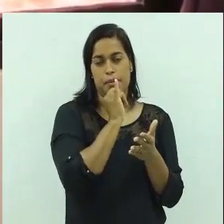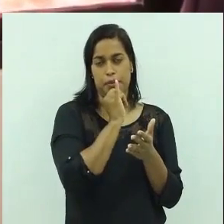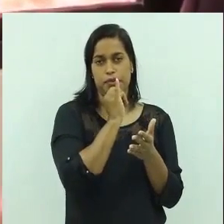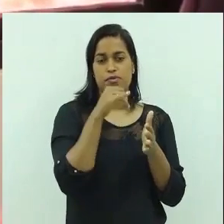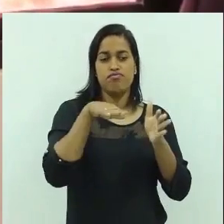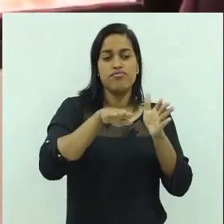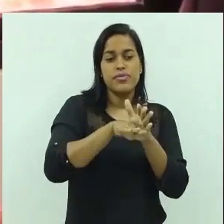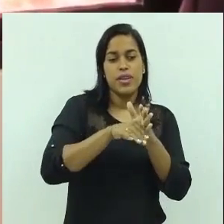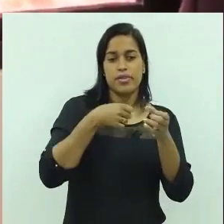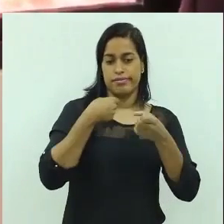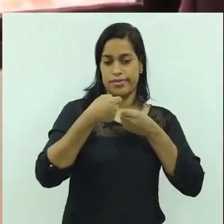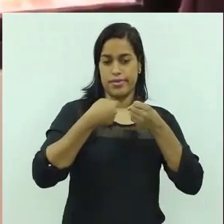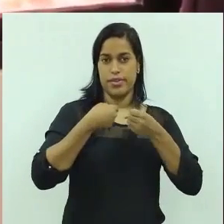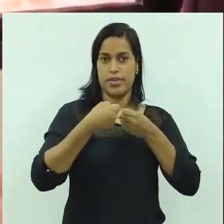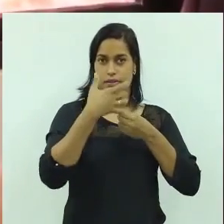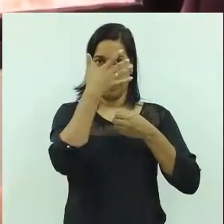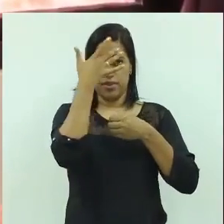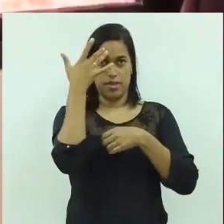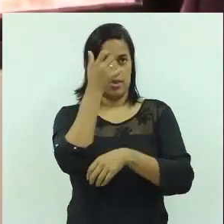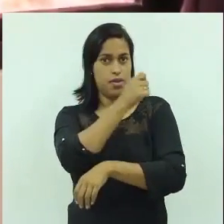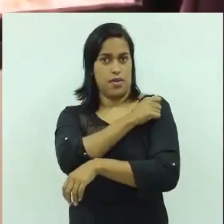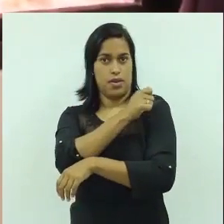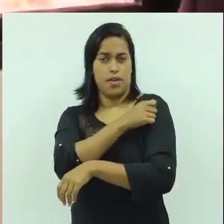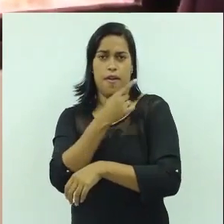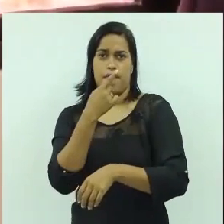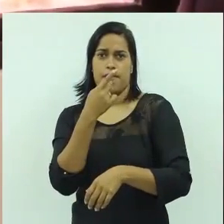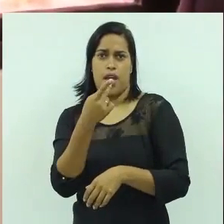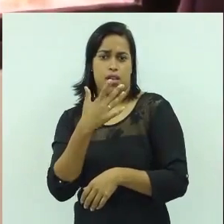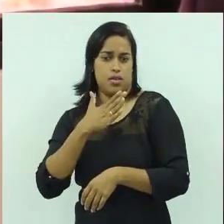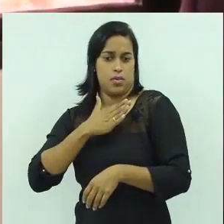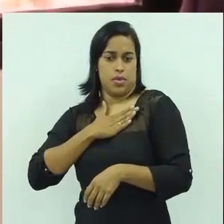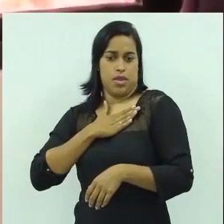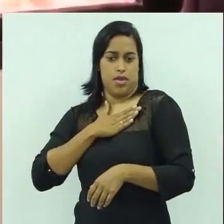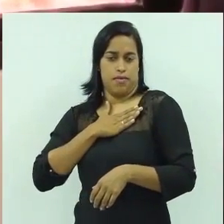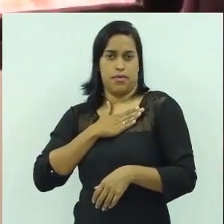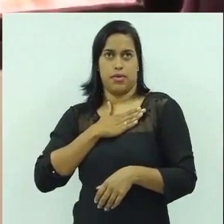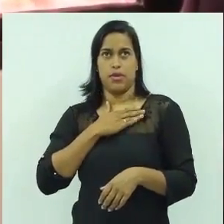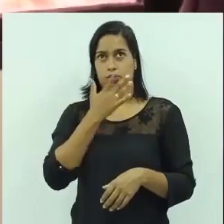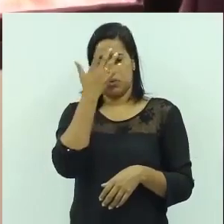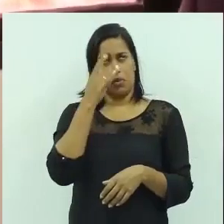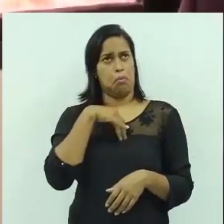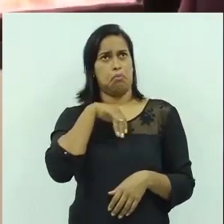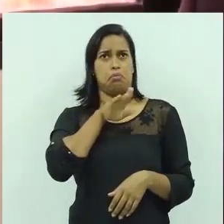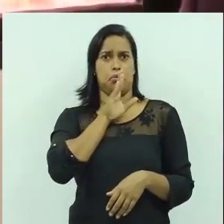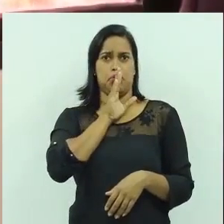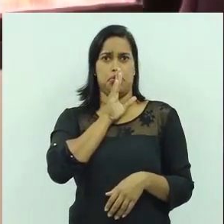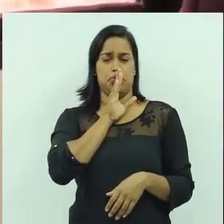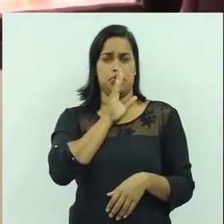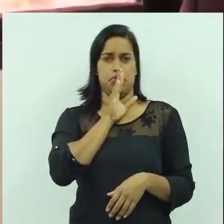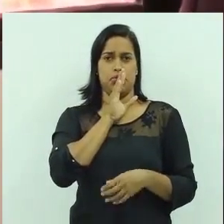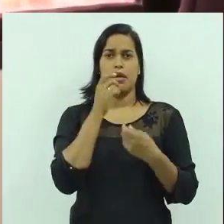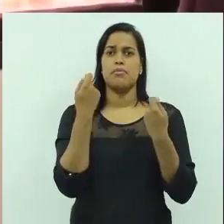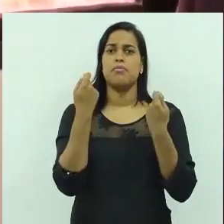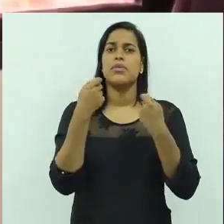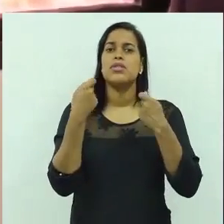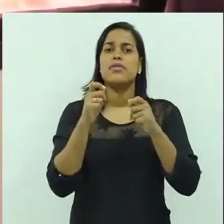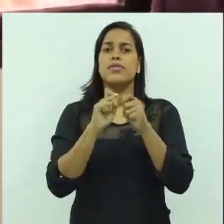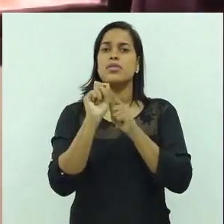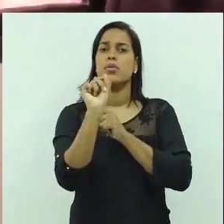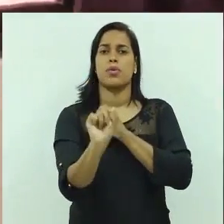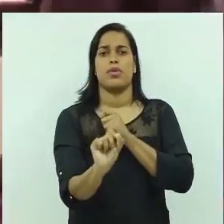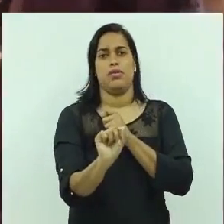entrevista, está lá o candidato, fale sobre si mesmo. Muita gente trava. O que a gente deve fazer nesse